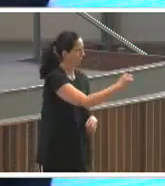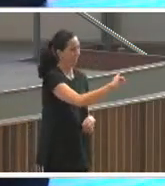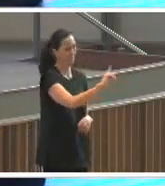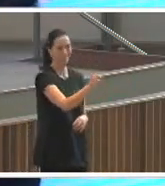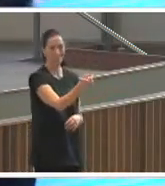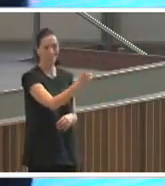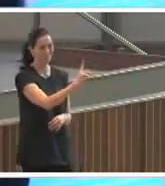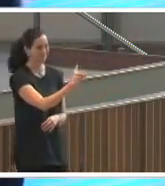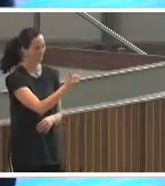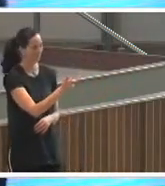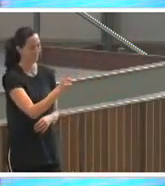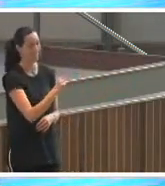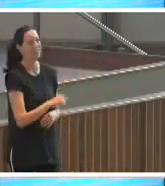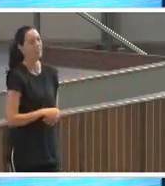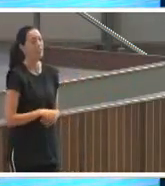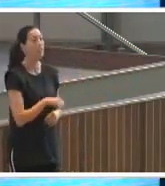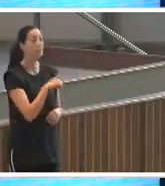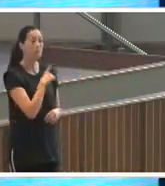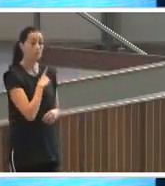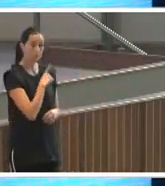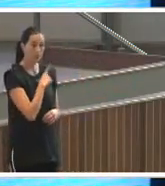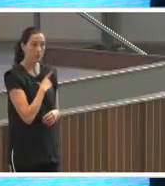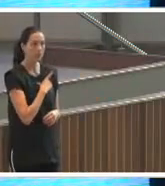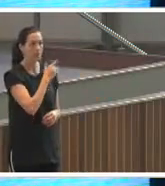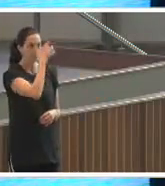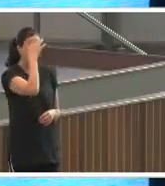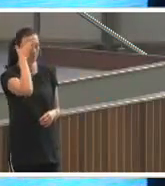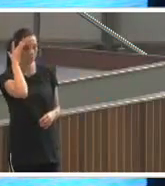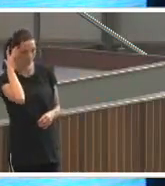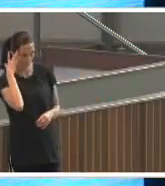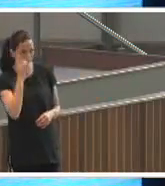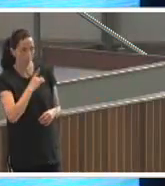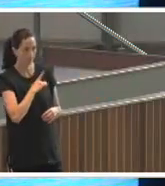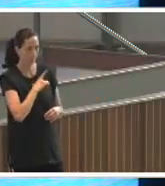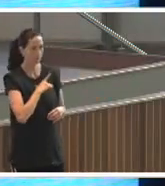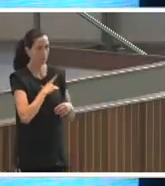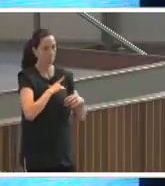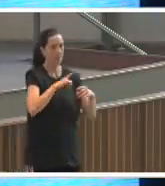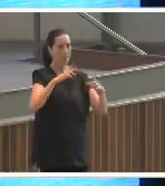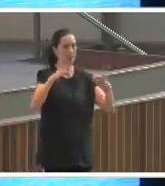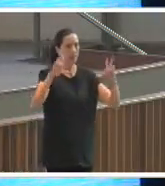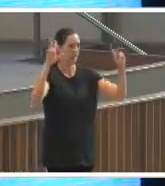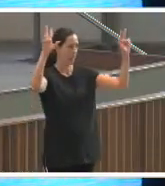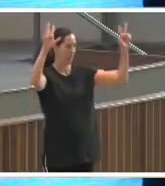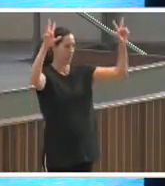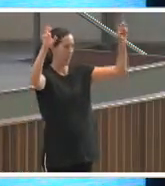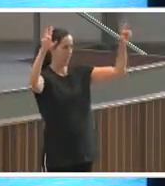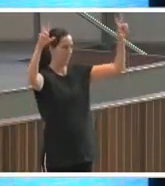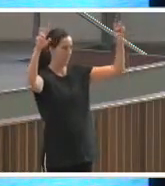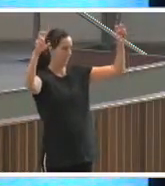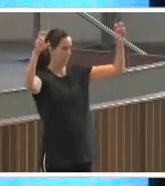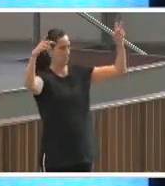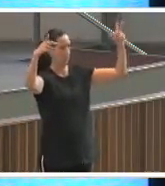debaixo dessa guarda-chuva do nome de autoridade espiritual, quase que um